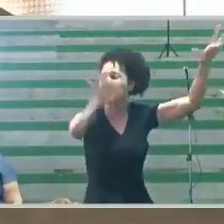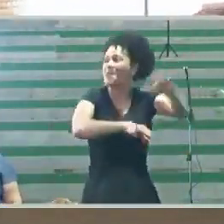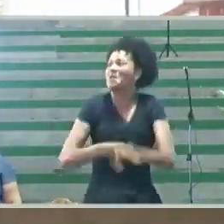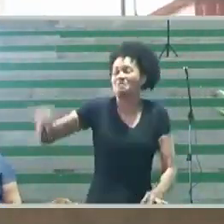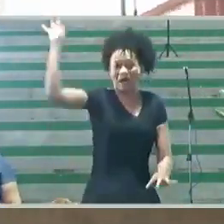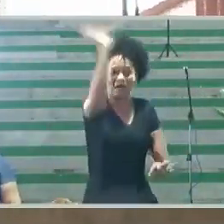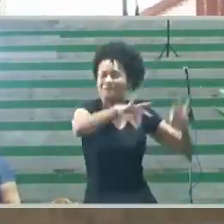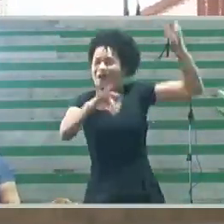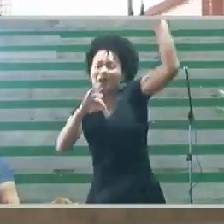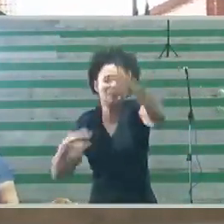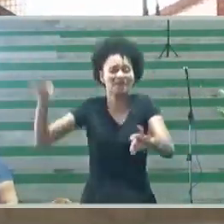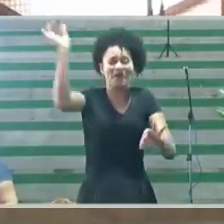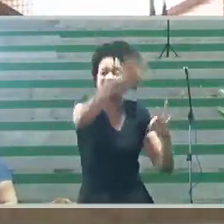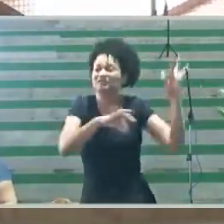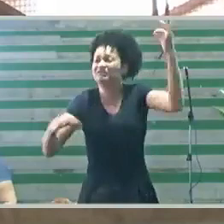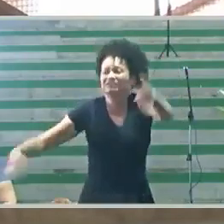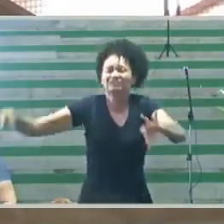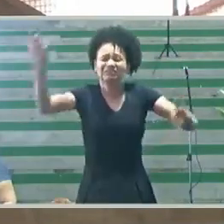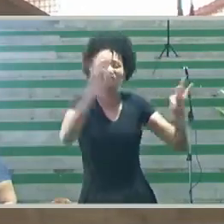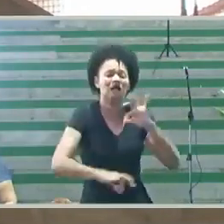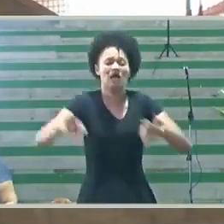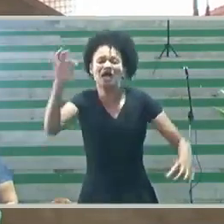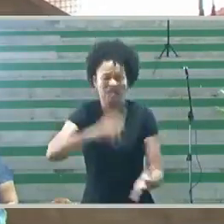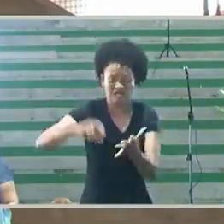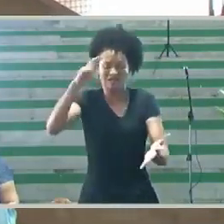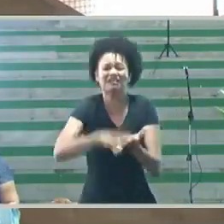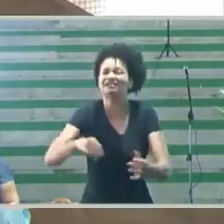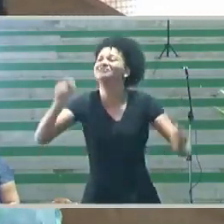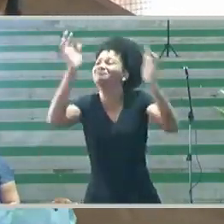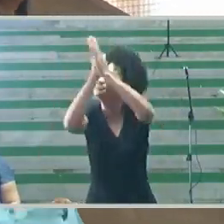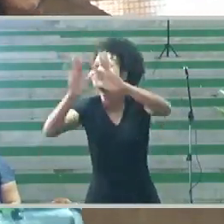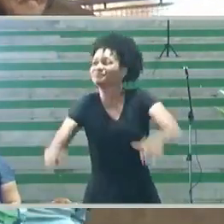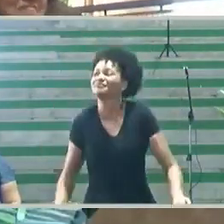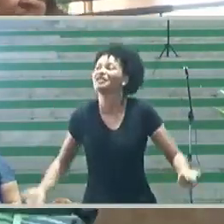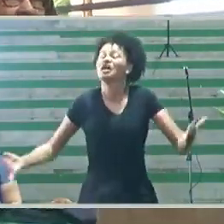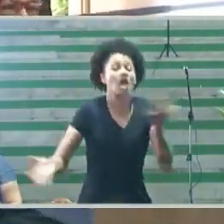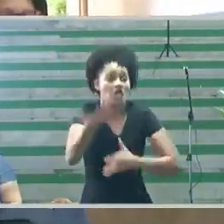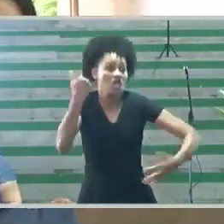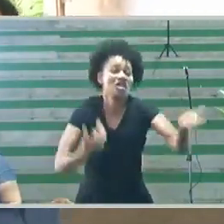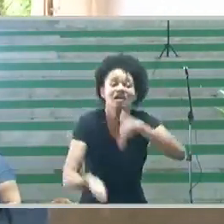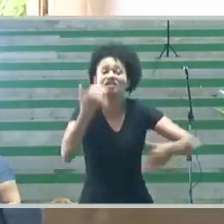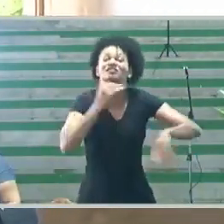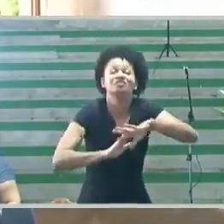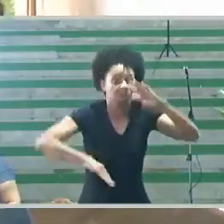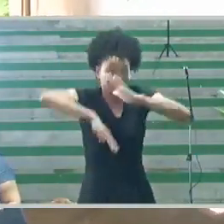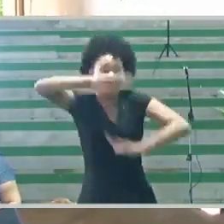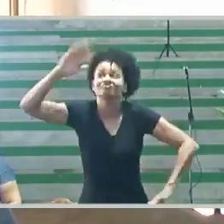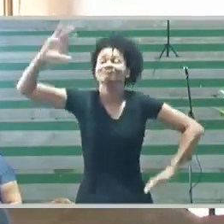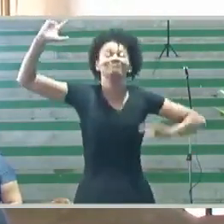aí, vai, tira o pé no chão, gera. Quem vai, levanta a mão.